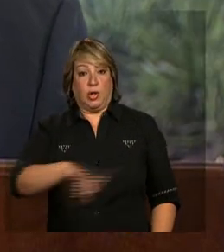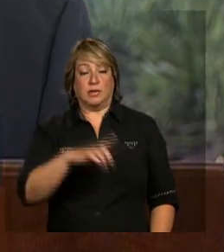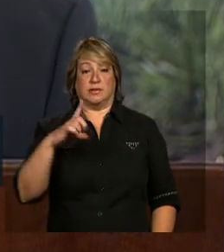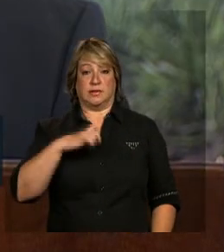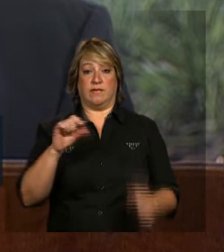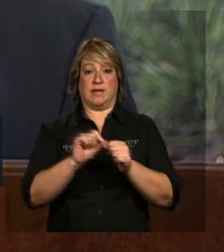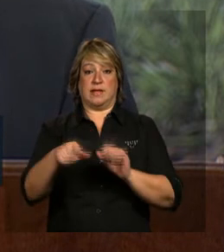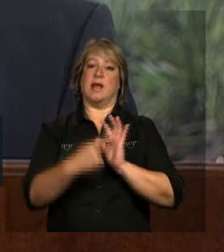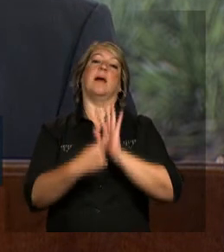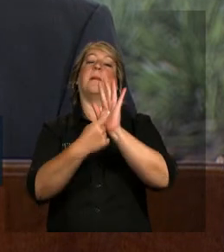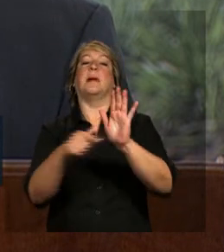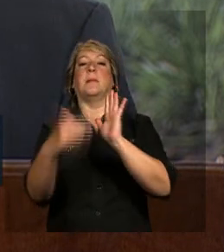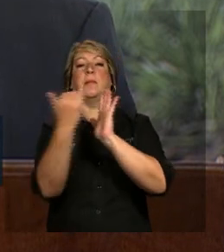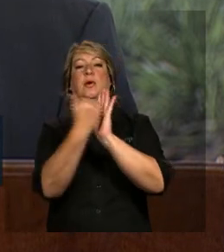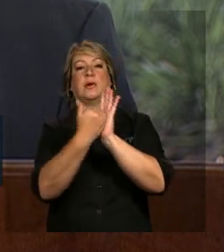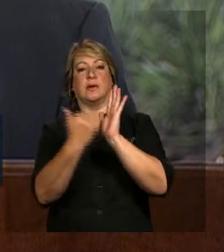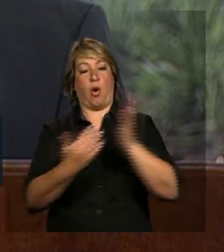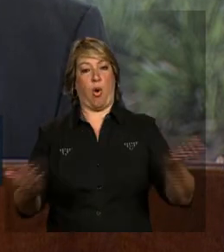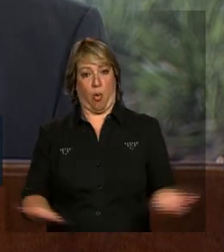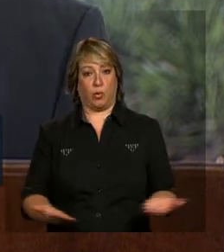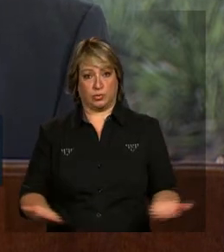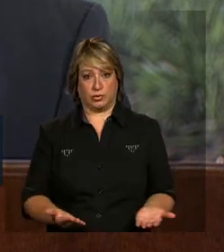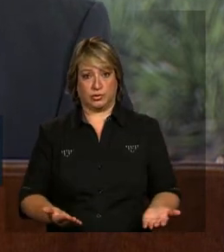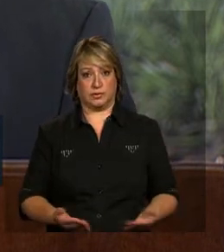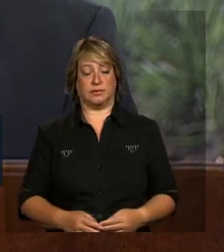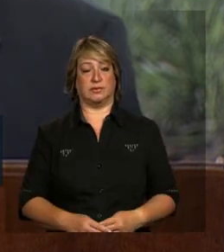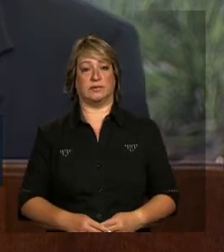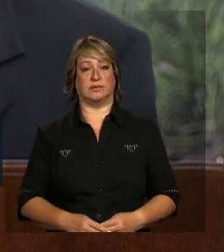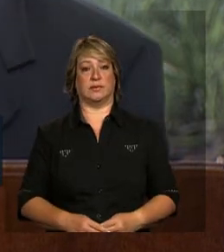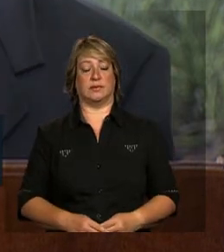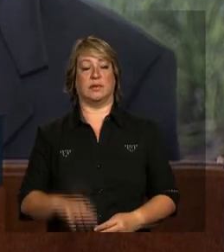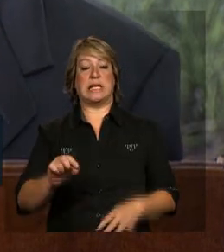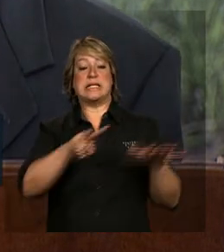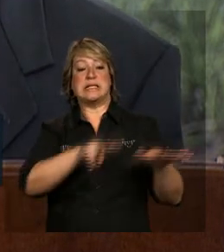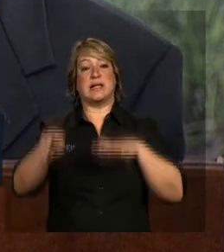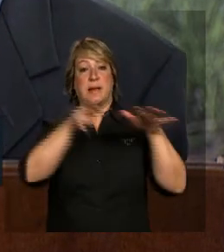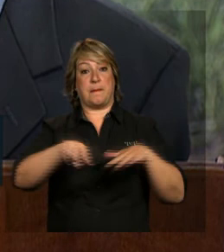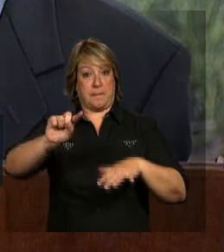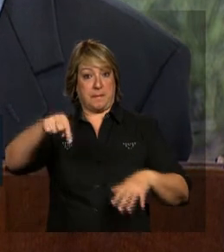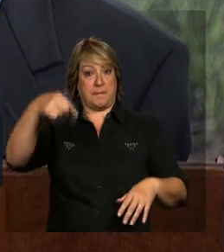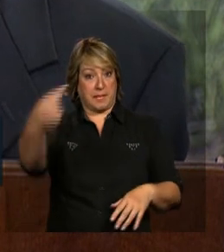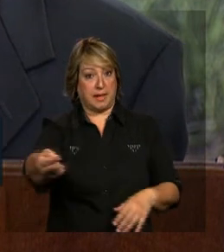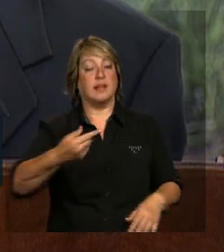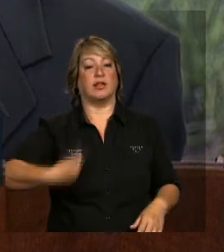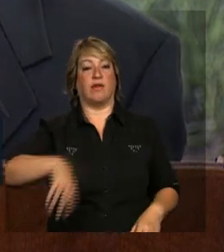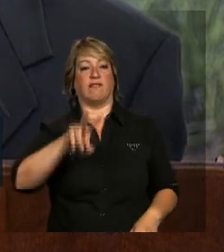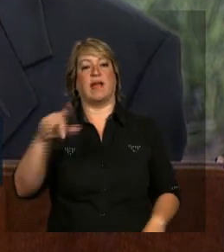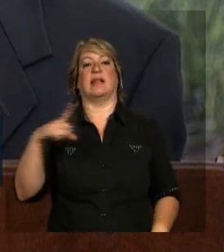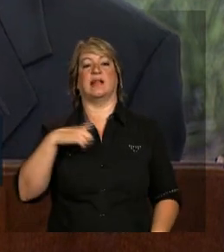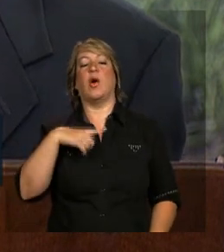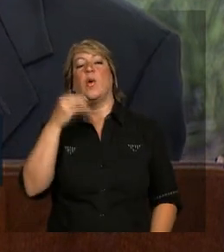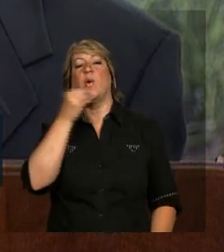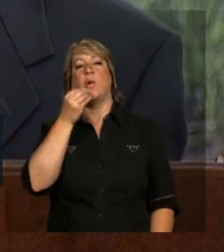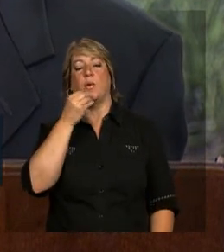apresentação desse programa nesta data e nas semanas seguintes teremos oportunidade